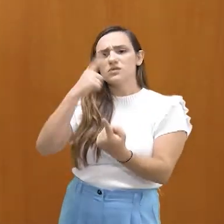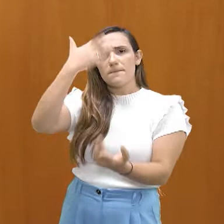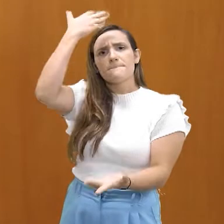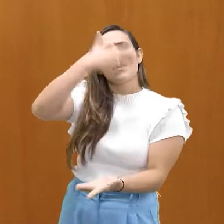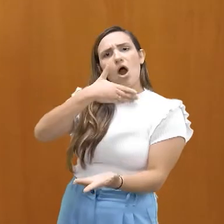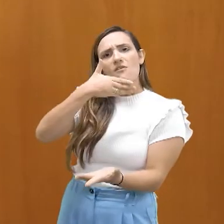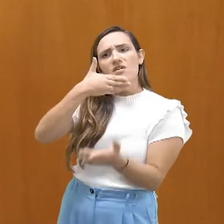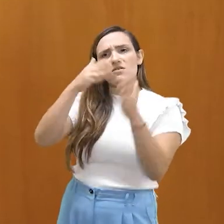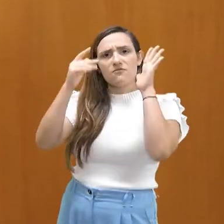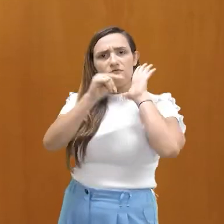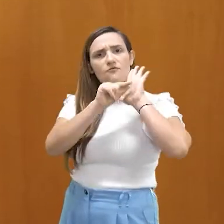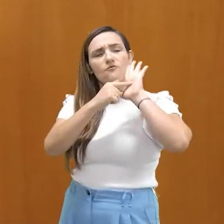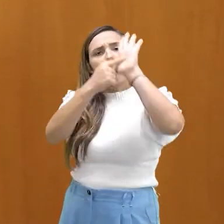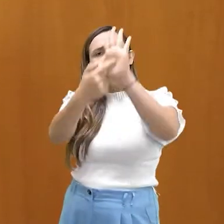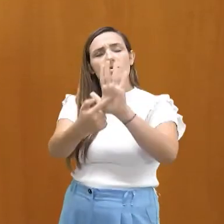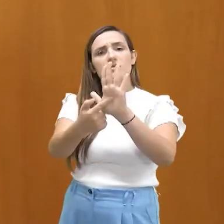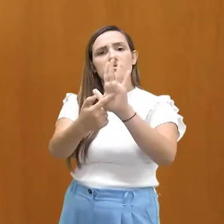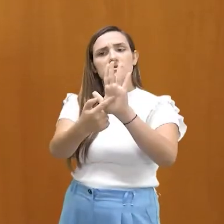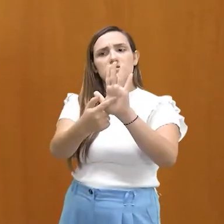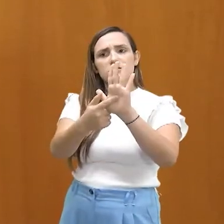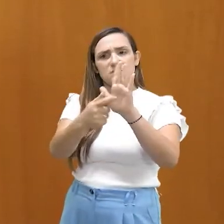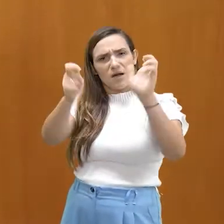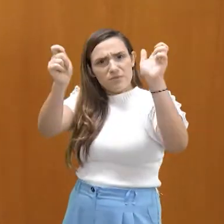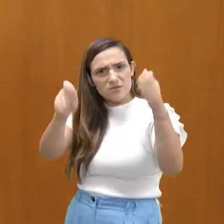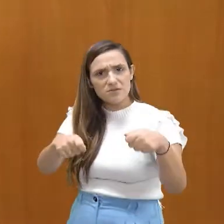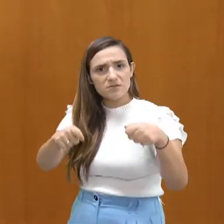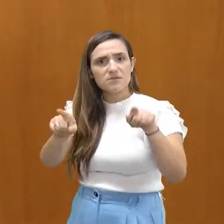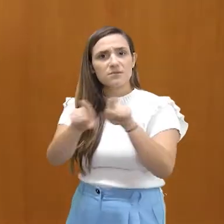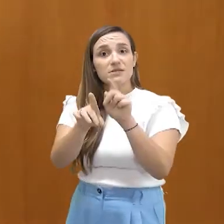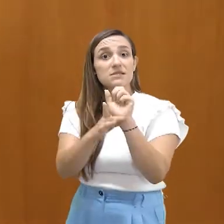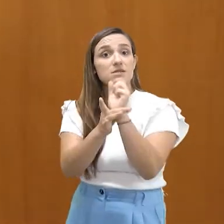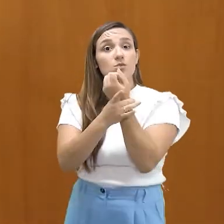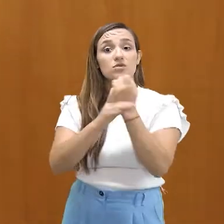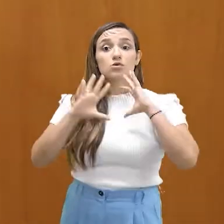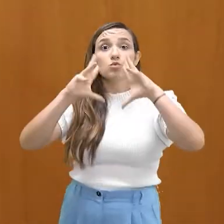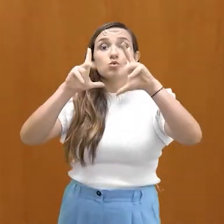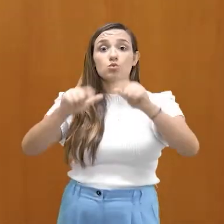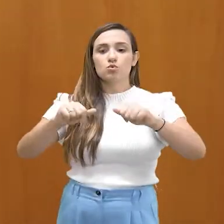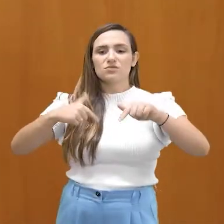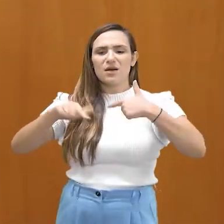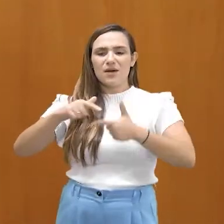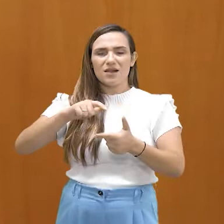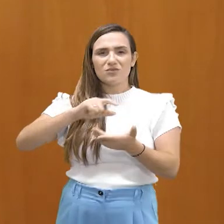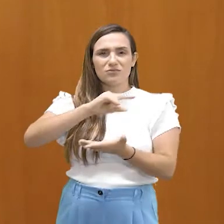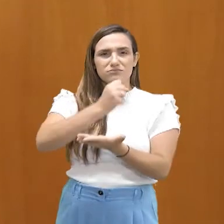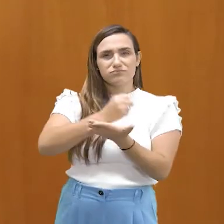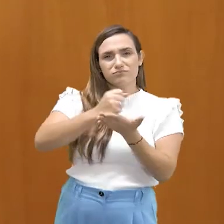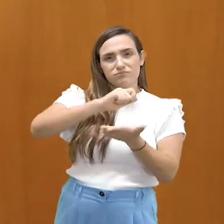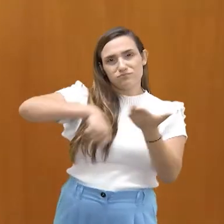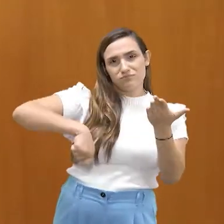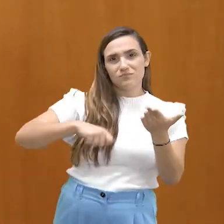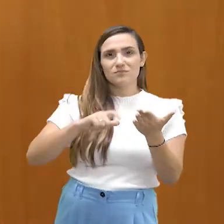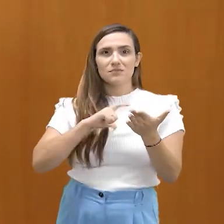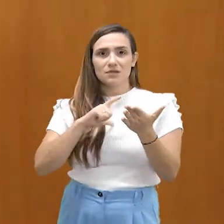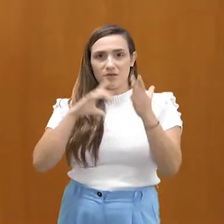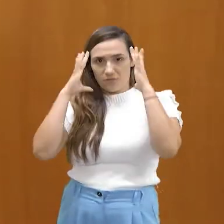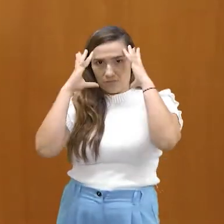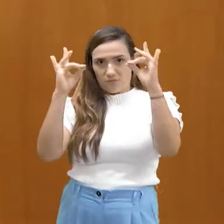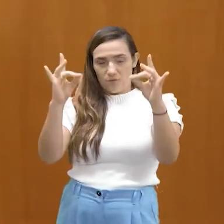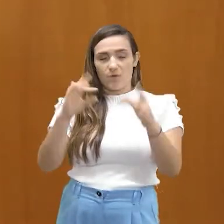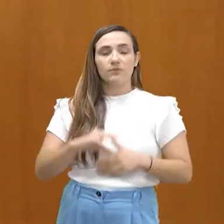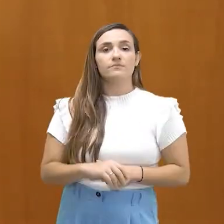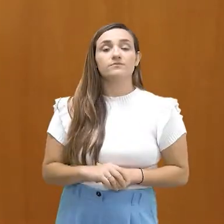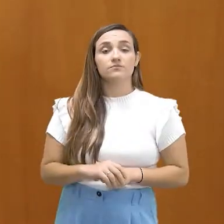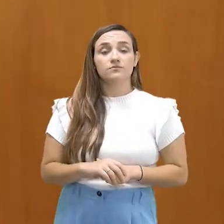autenticidade, publicidade, eficácia e segurança dos atos jurídicos. E para falar sobre como proteger